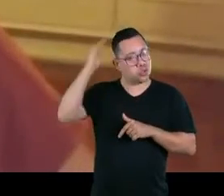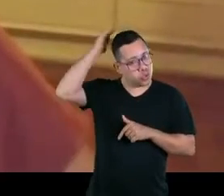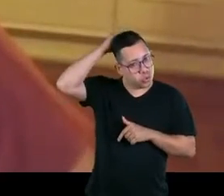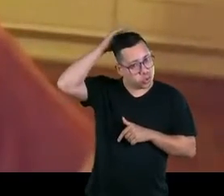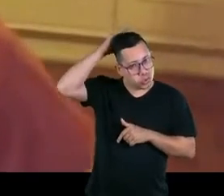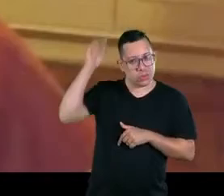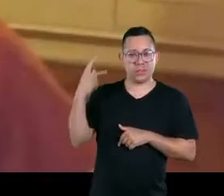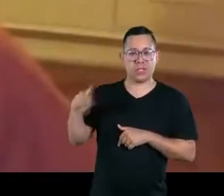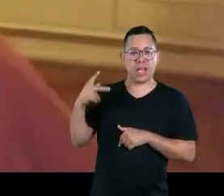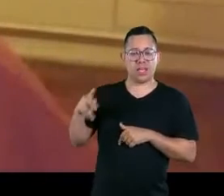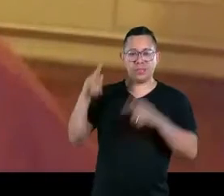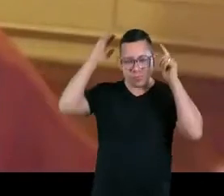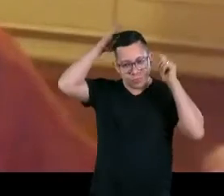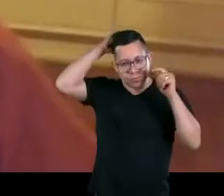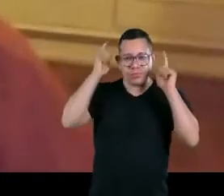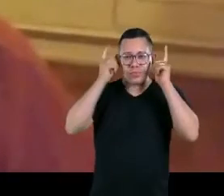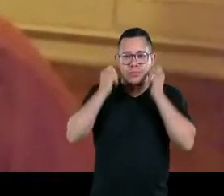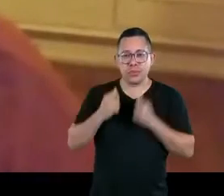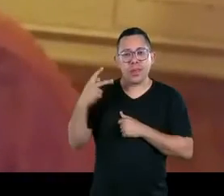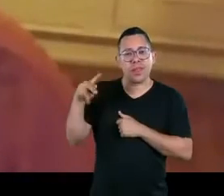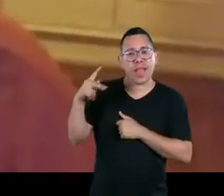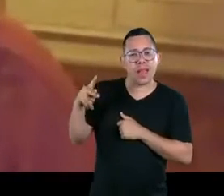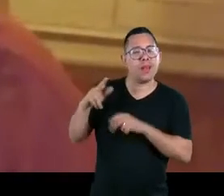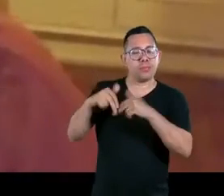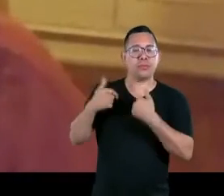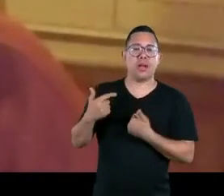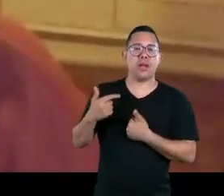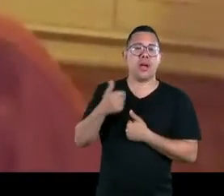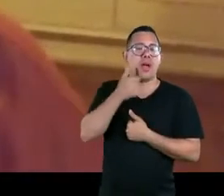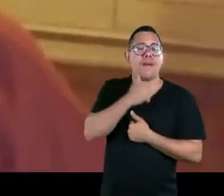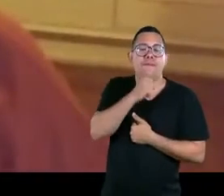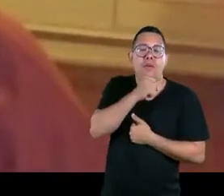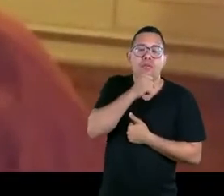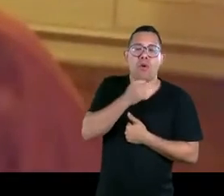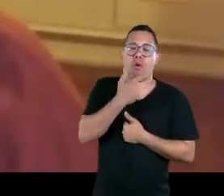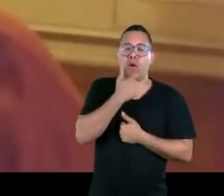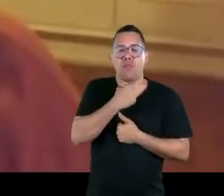repetir na criança o prenome dos avós.